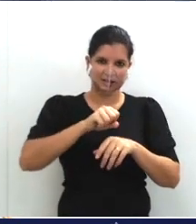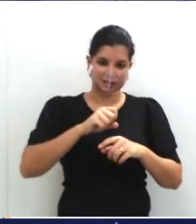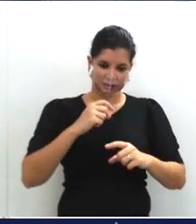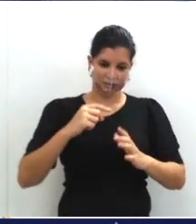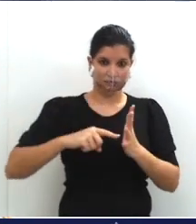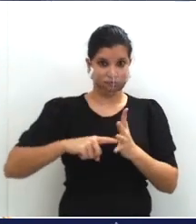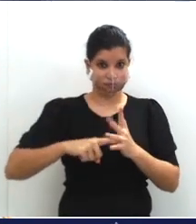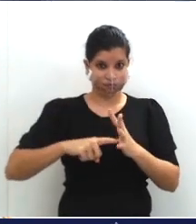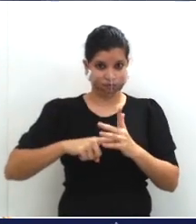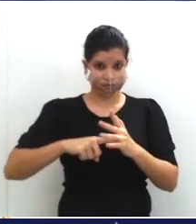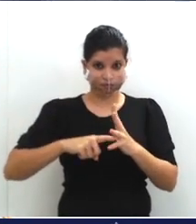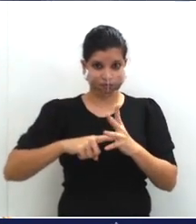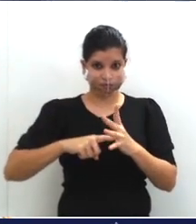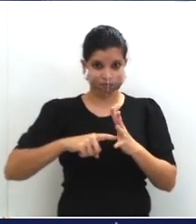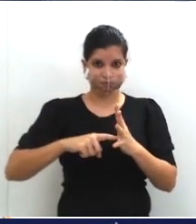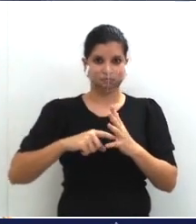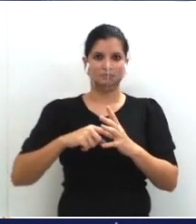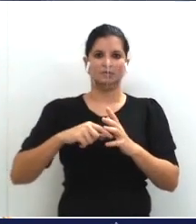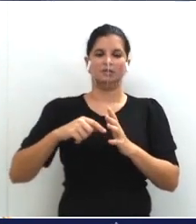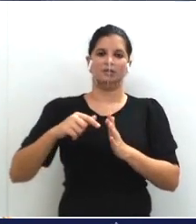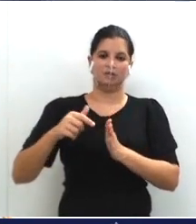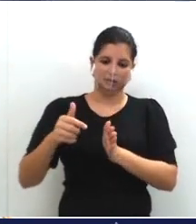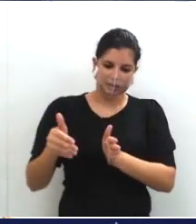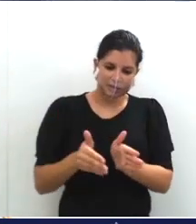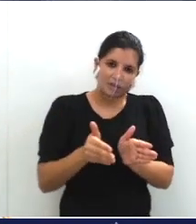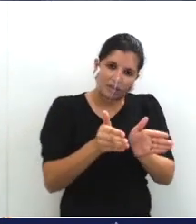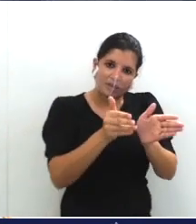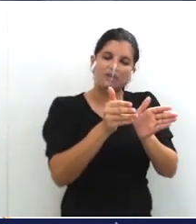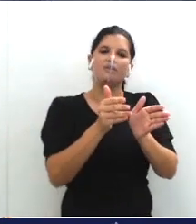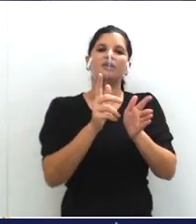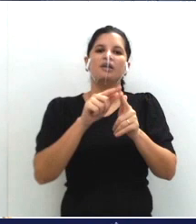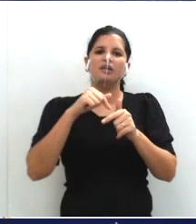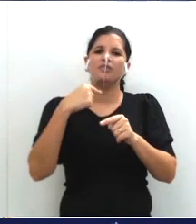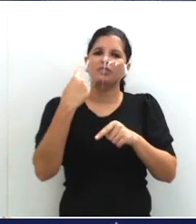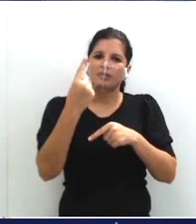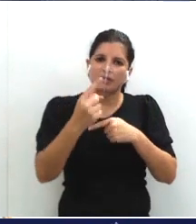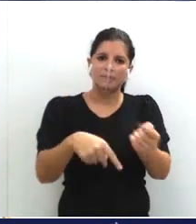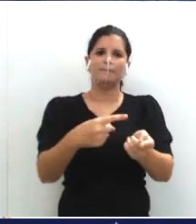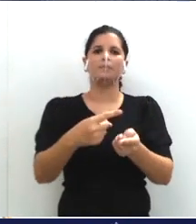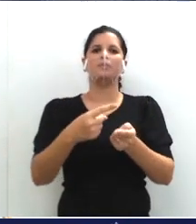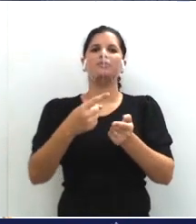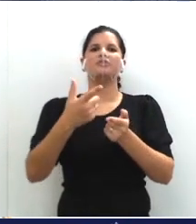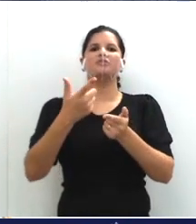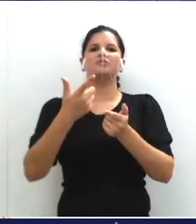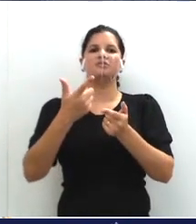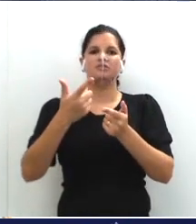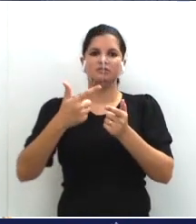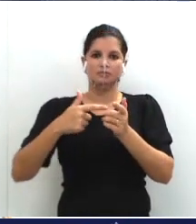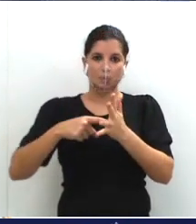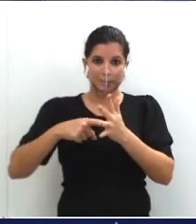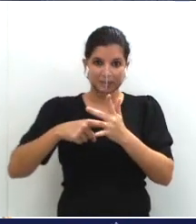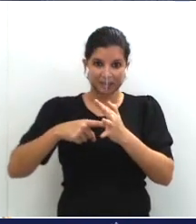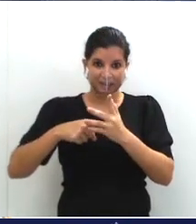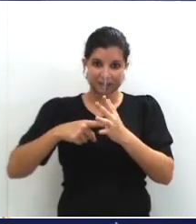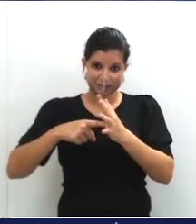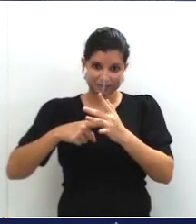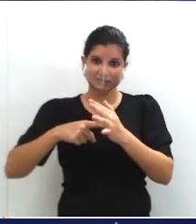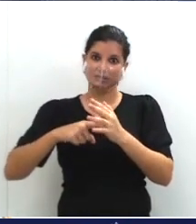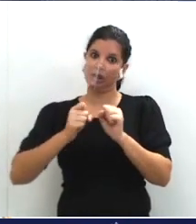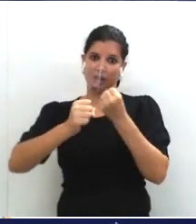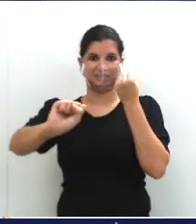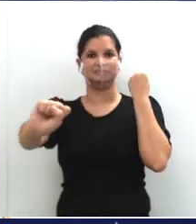de força através aí de canais, né? E após passar por uma grande